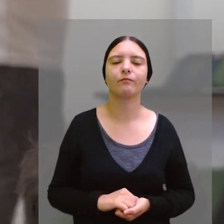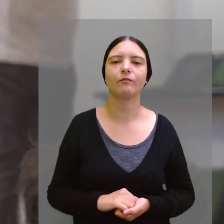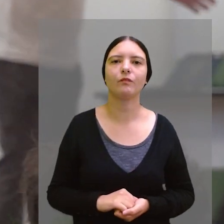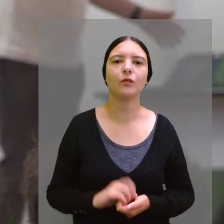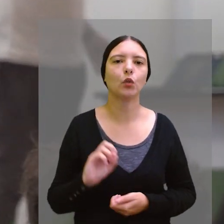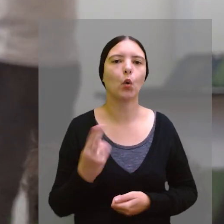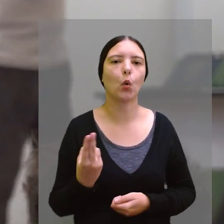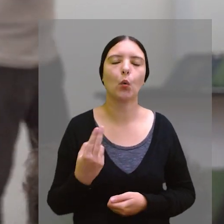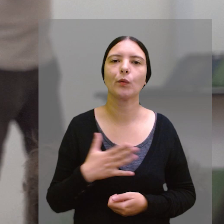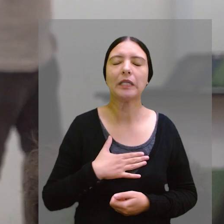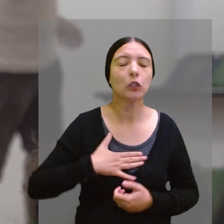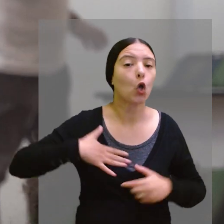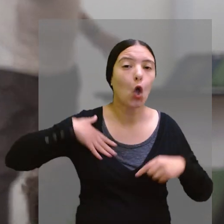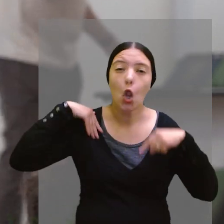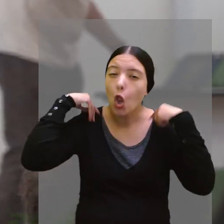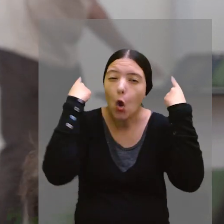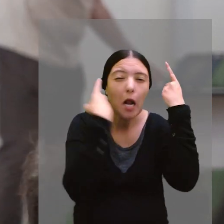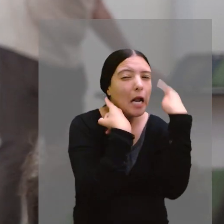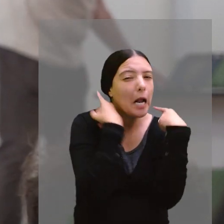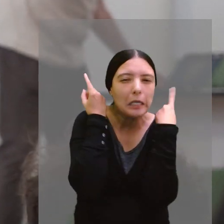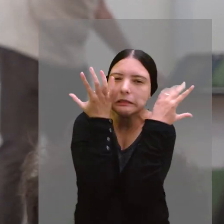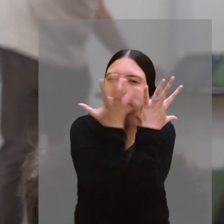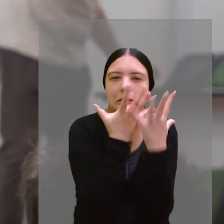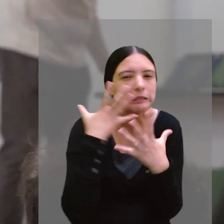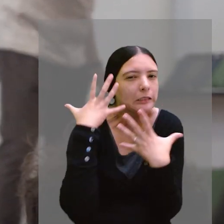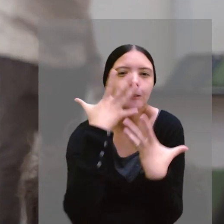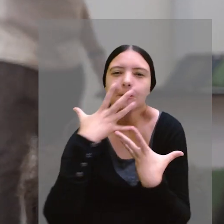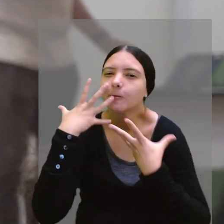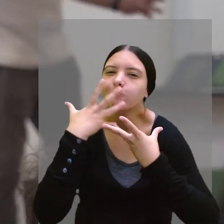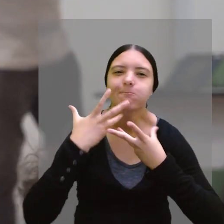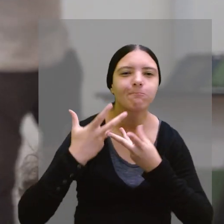Ou então, sou loucamente apaixonado pela leitura.